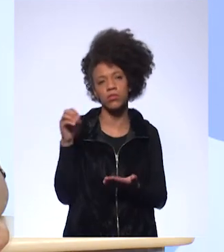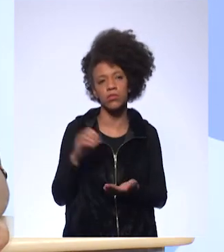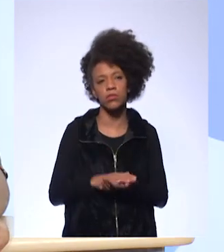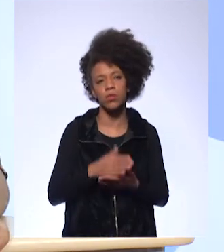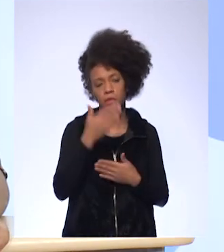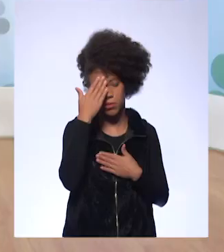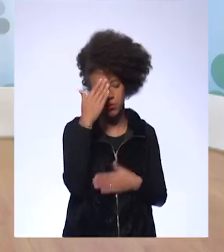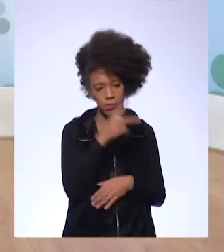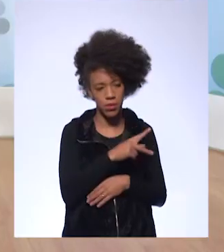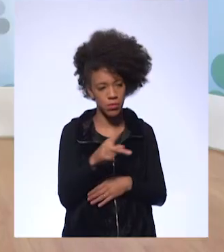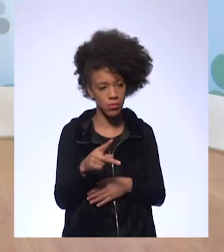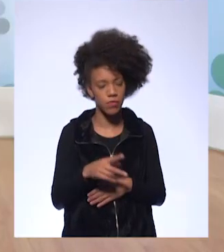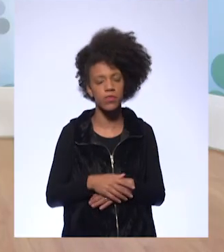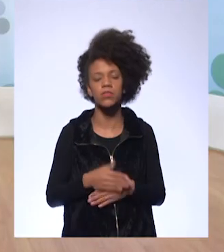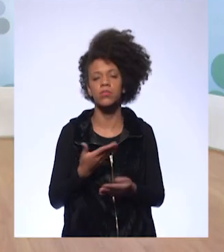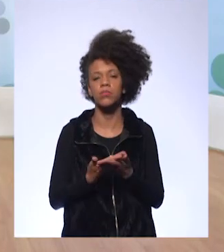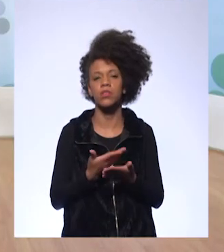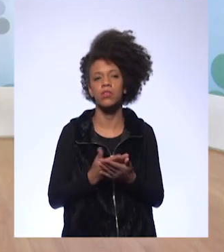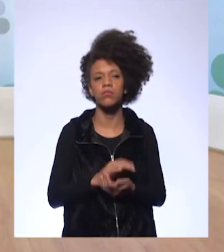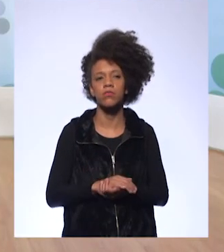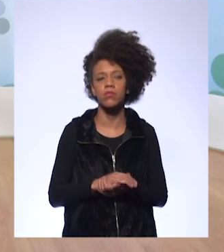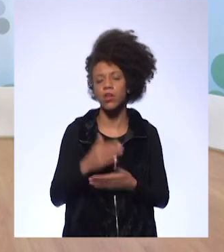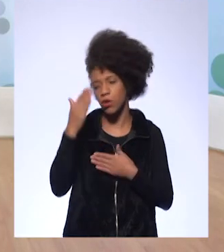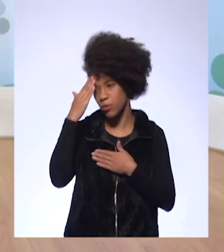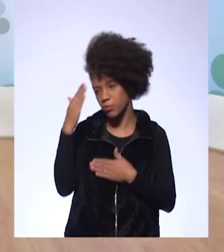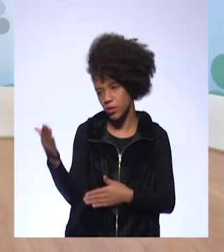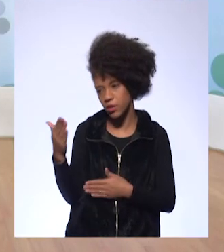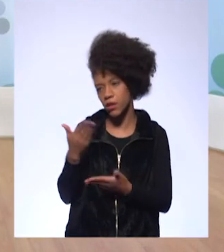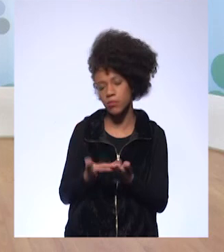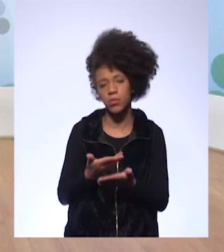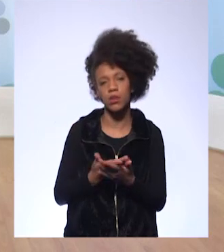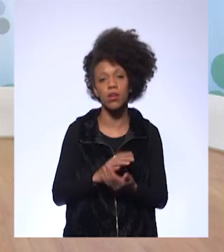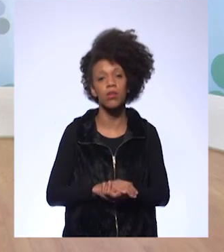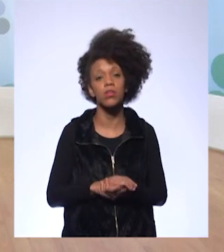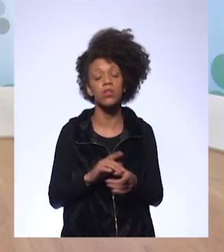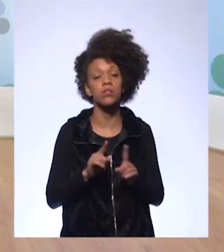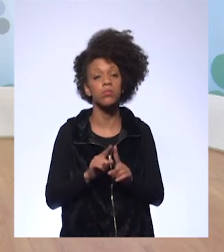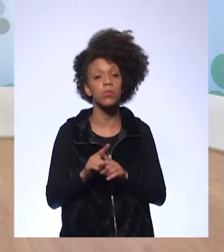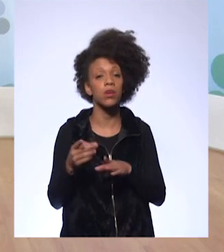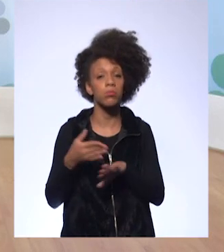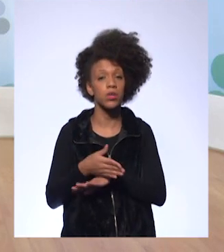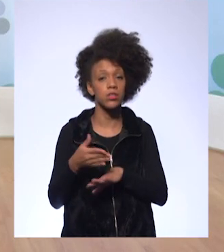Muito obrigada, professor Antônio, pela aula. Eu que agradeço a aula, obrigado